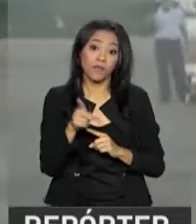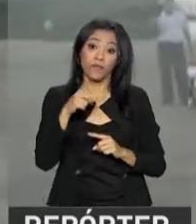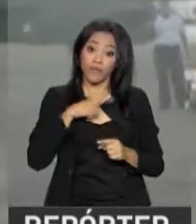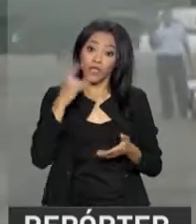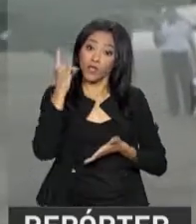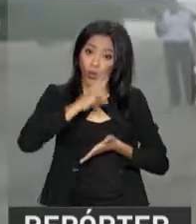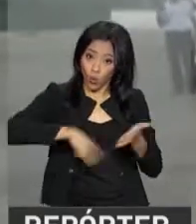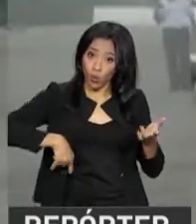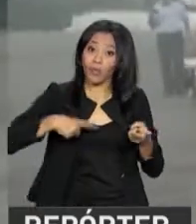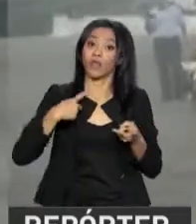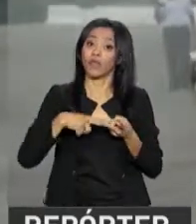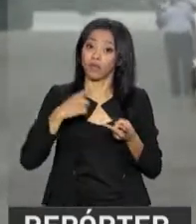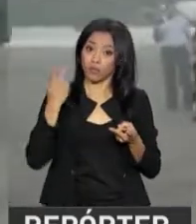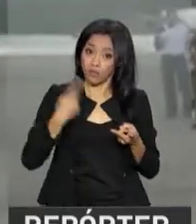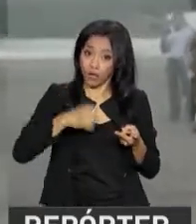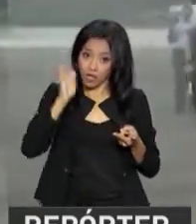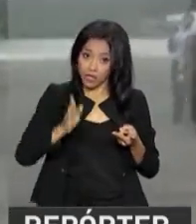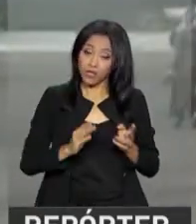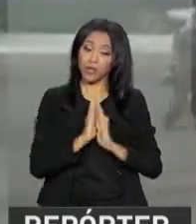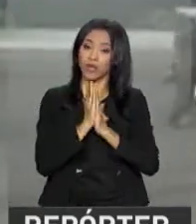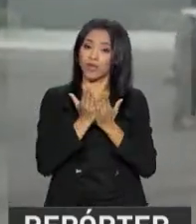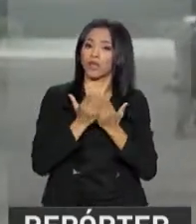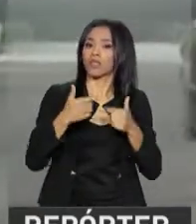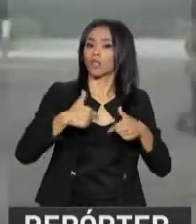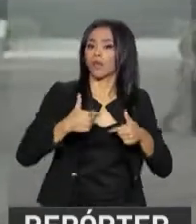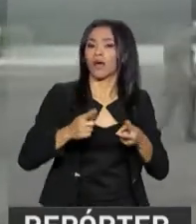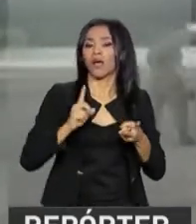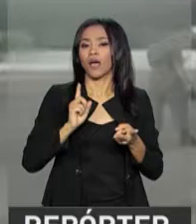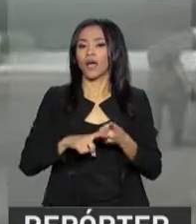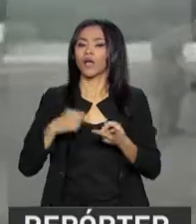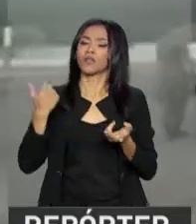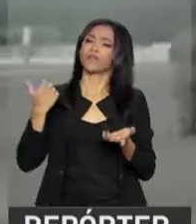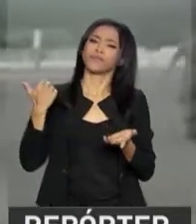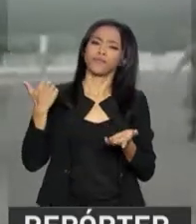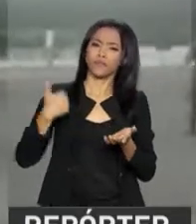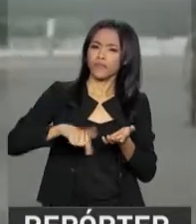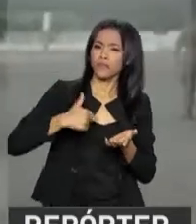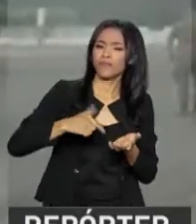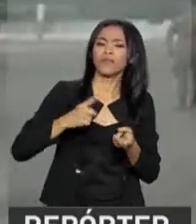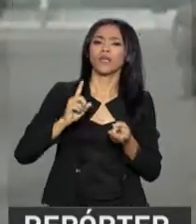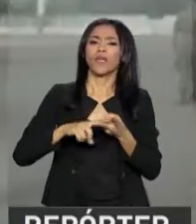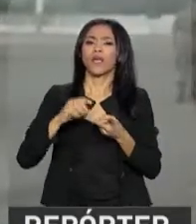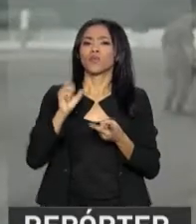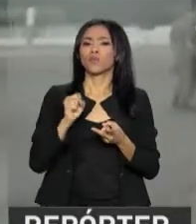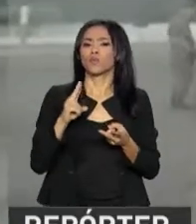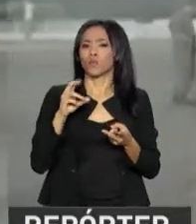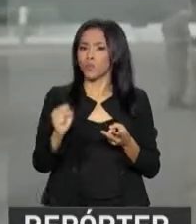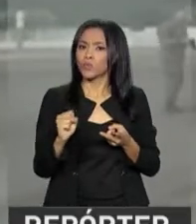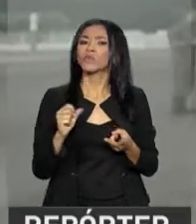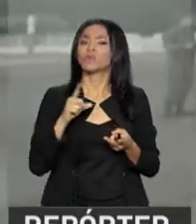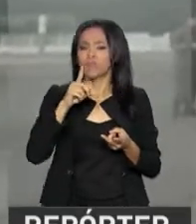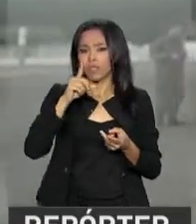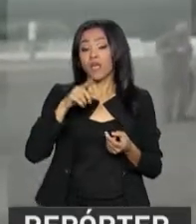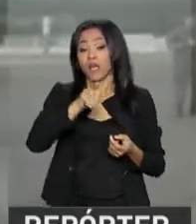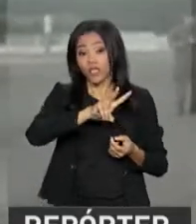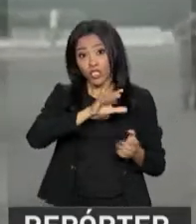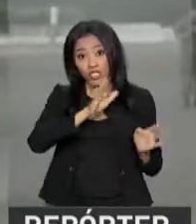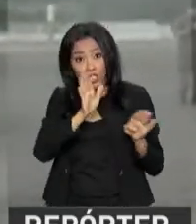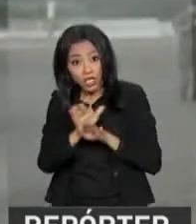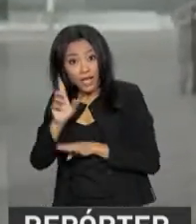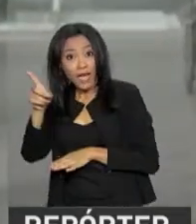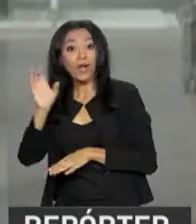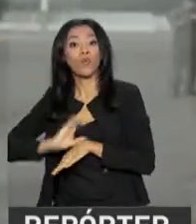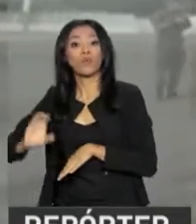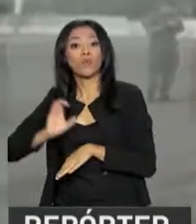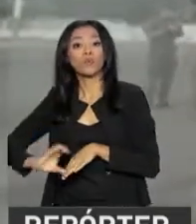brasileiros, como carteira de trabalho, documento de identificação, documento do SUS, e quando chegar a São Paulo, irão fazer cursos de língua